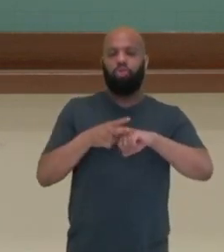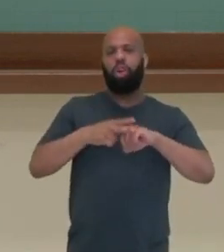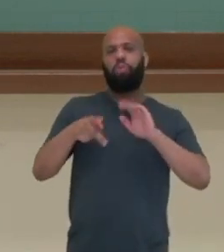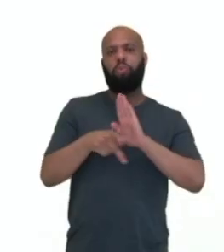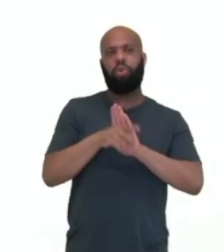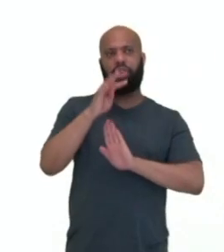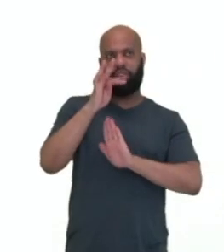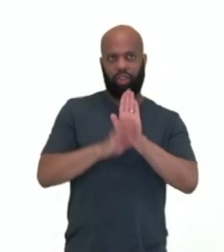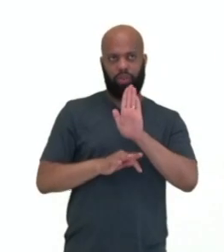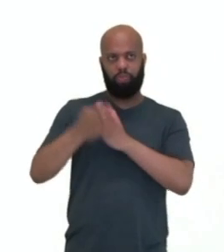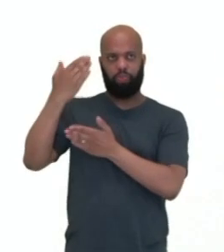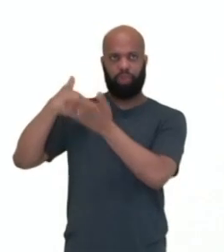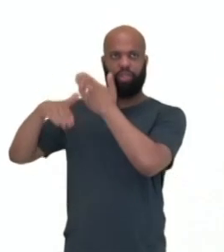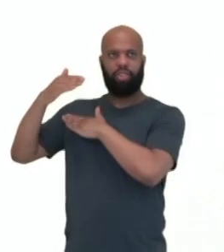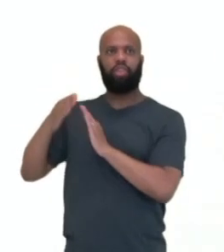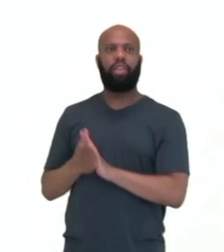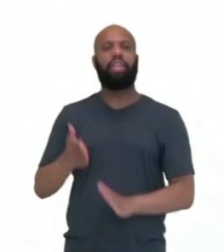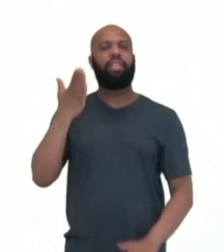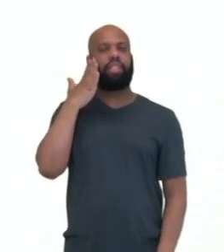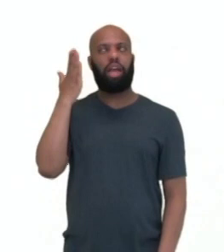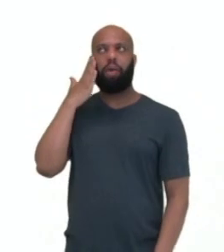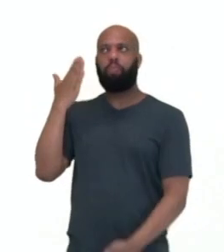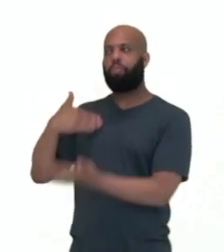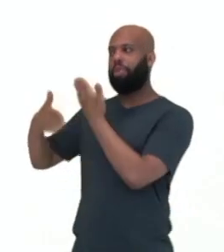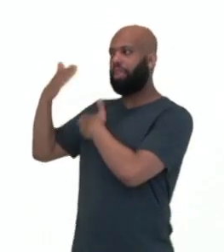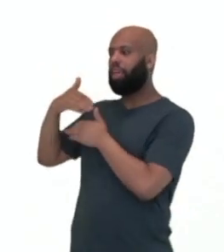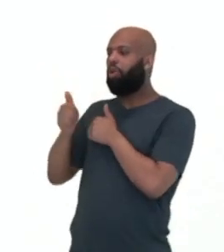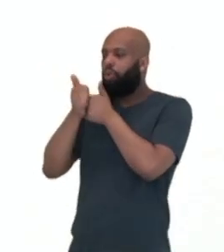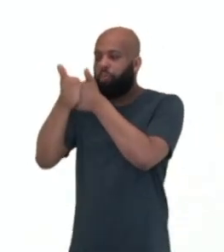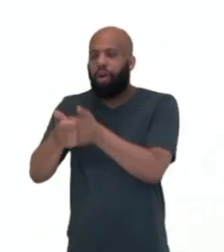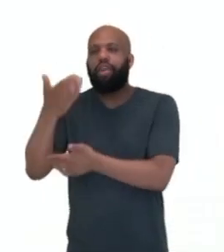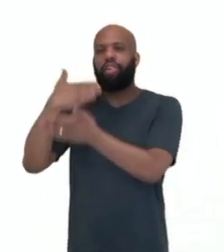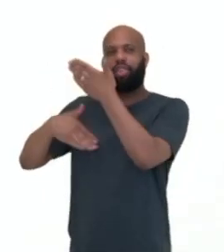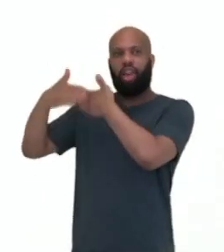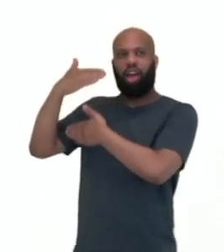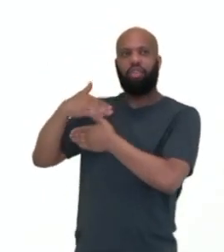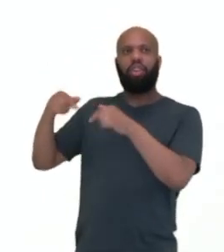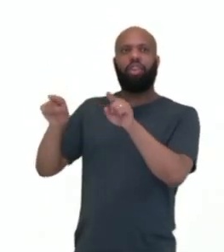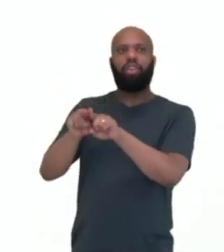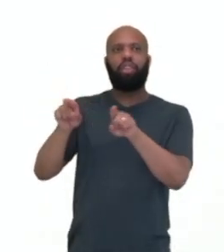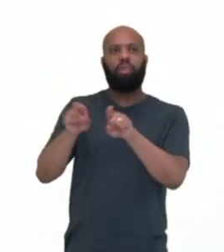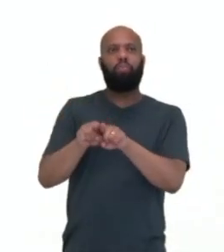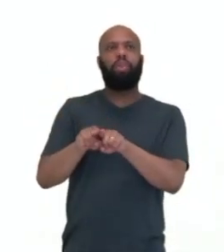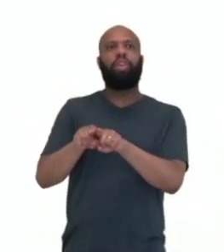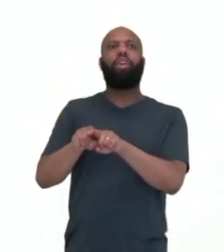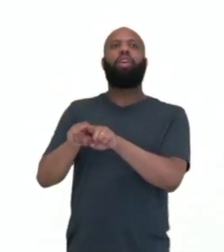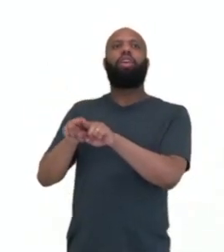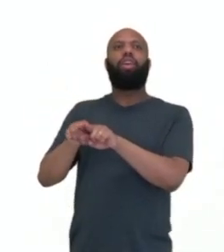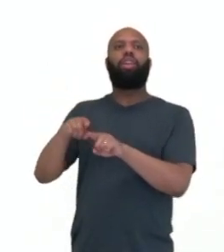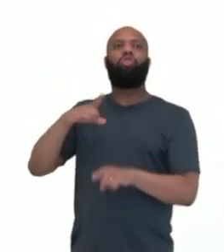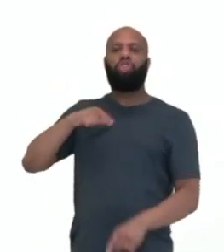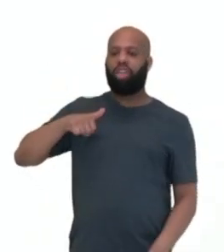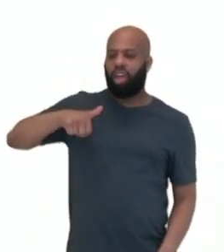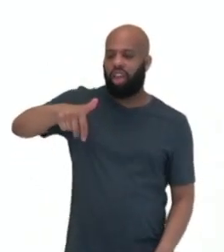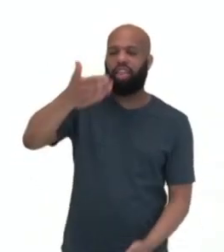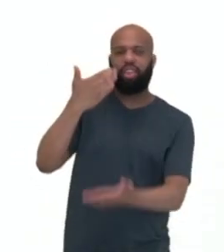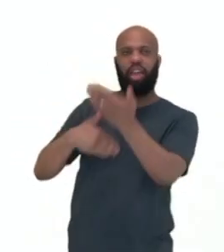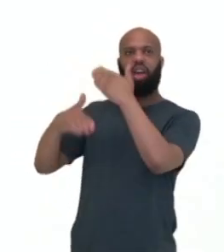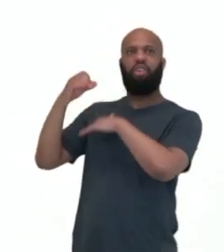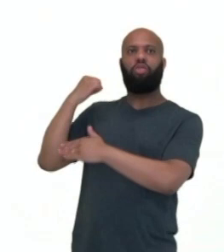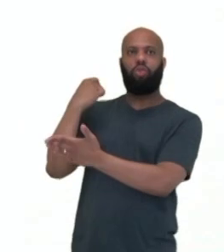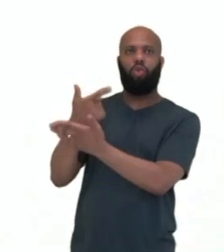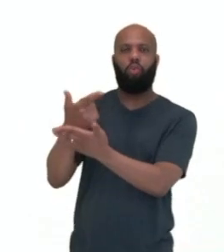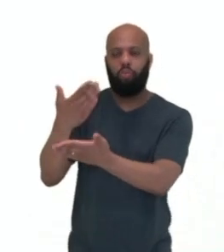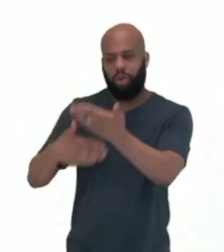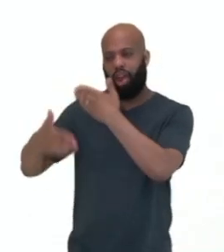Confere comigo. Sabíamos, acompanhavam, a locução verbal era tida, andavam,